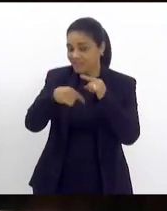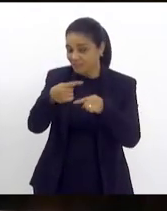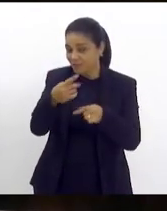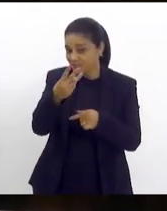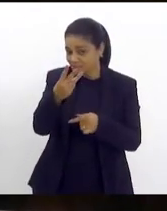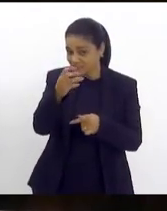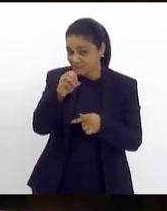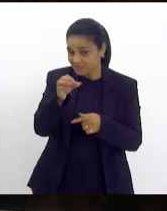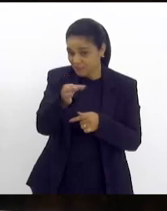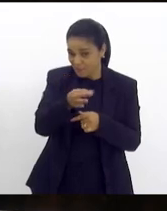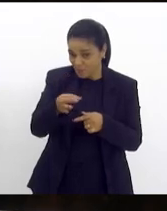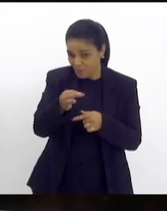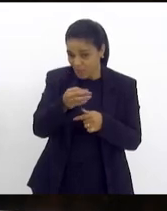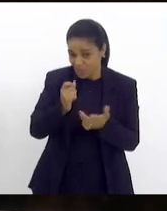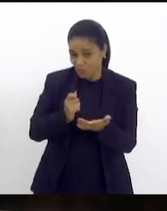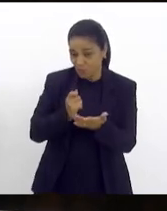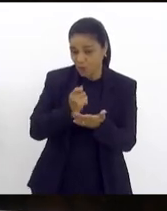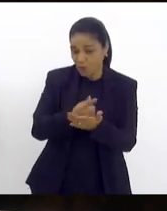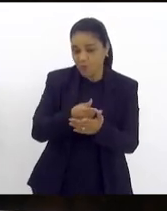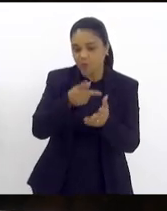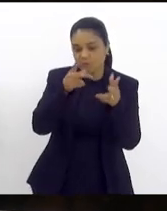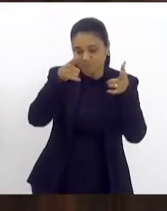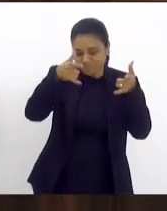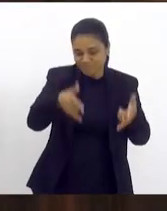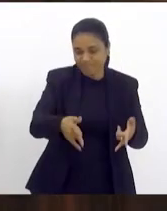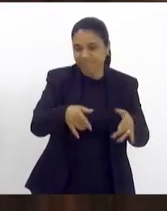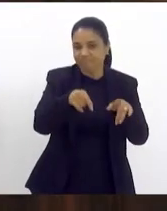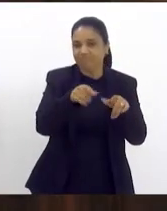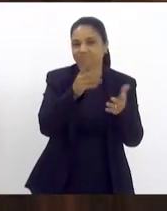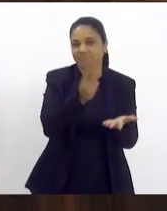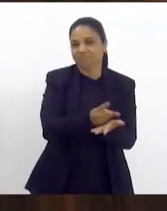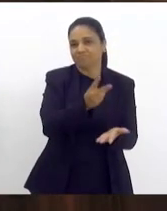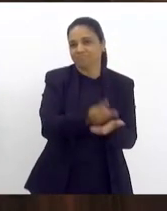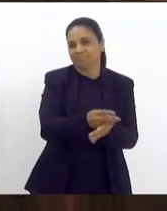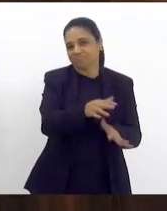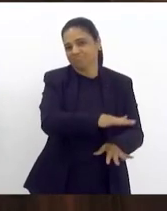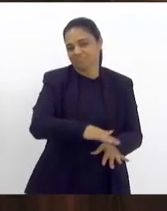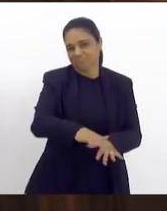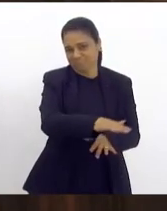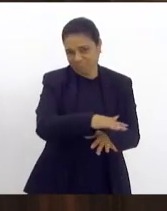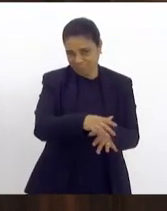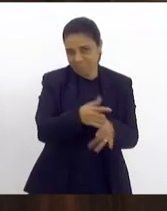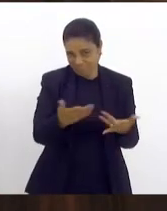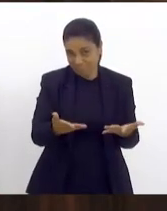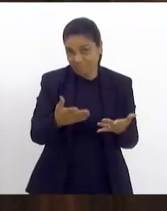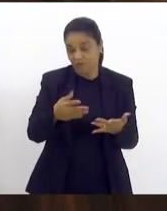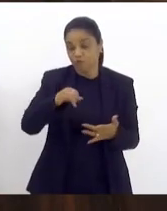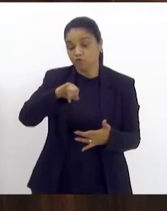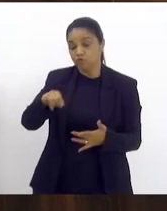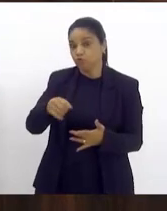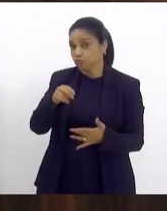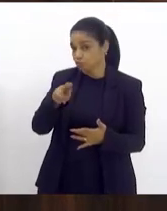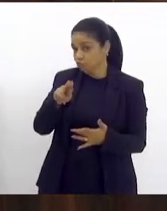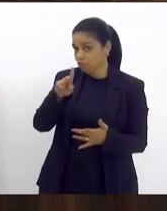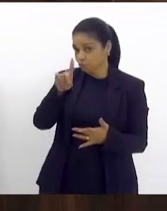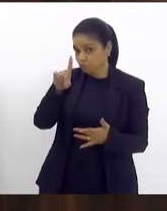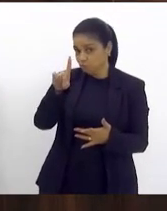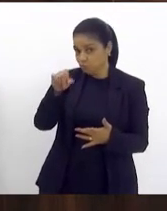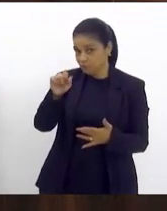para comprar o próprio terreno que ele se enforcou. Isso quer dizer, Judas todos vão